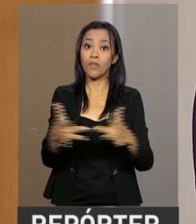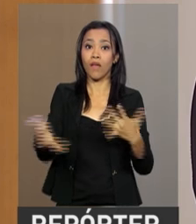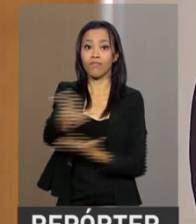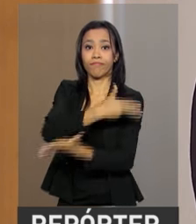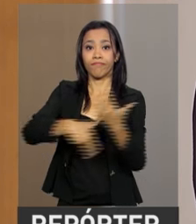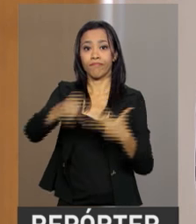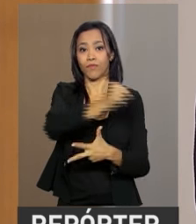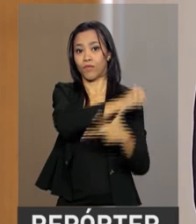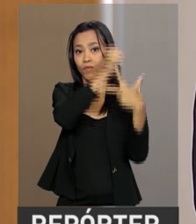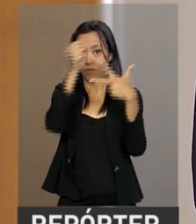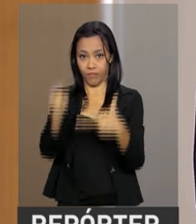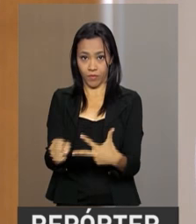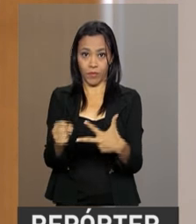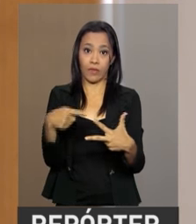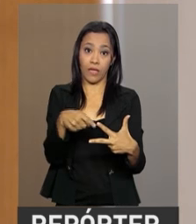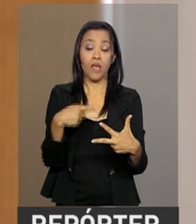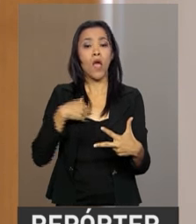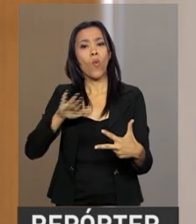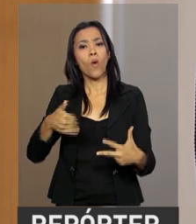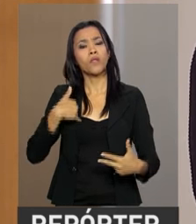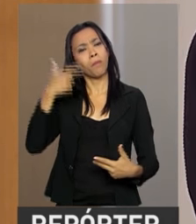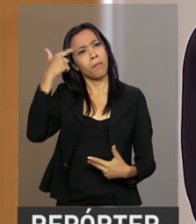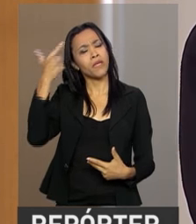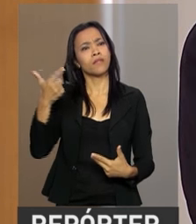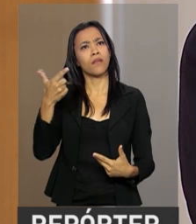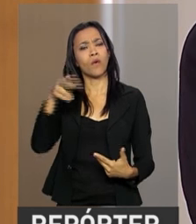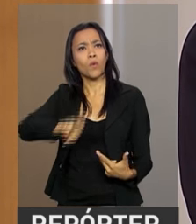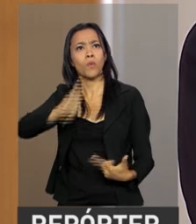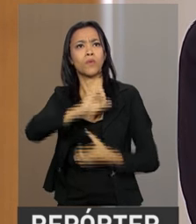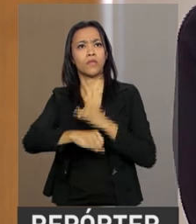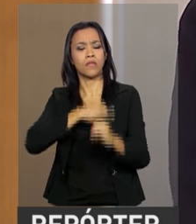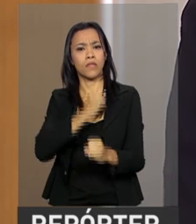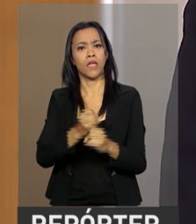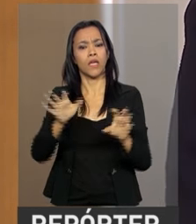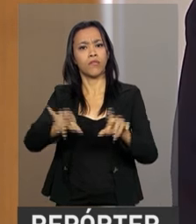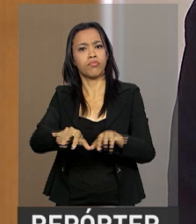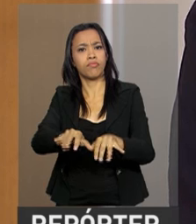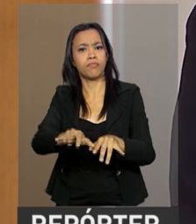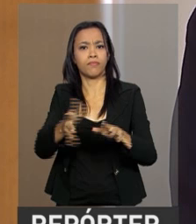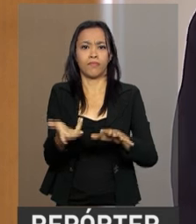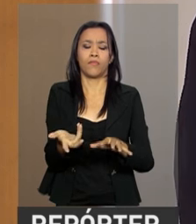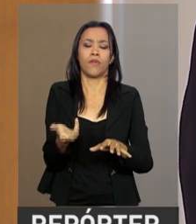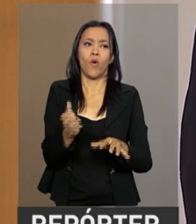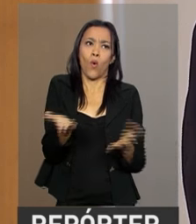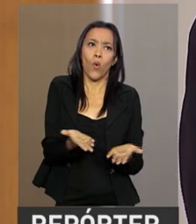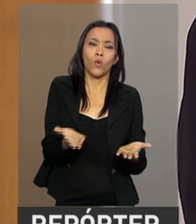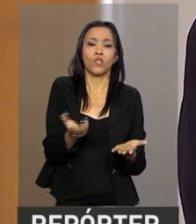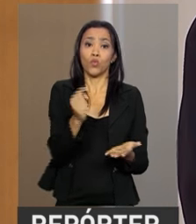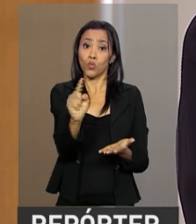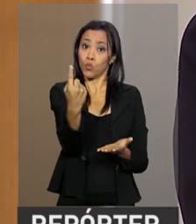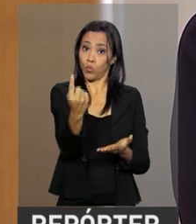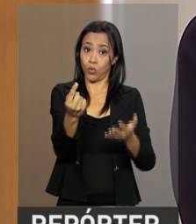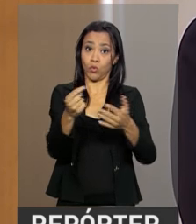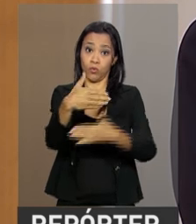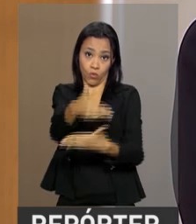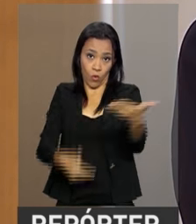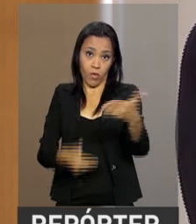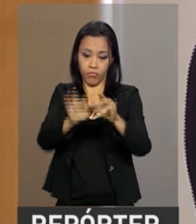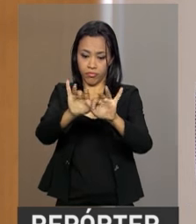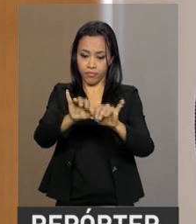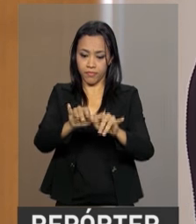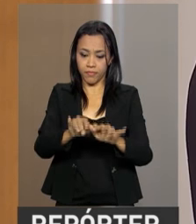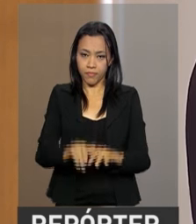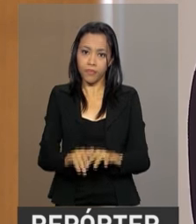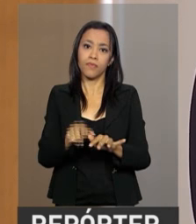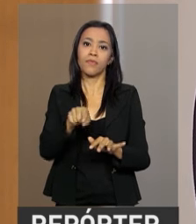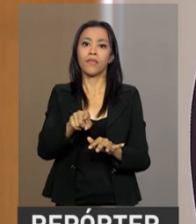Porque quando se pensa na num governo digital, quando se pensa num documento único revelador eh